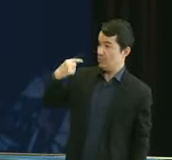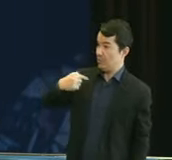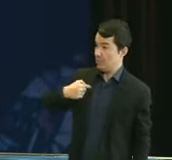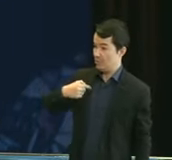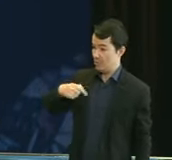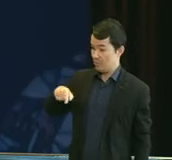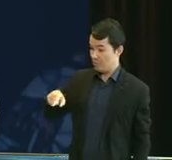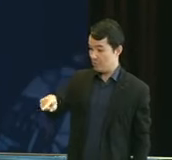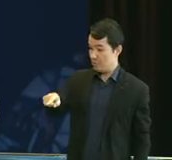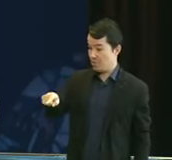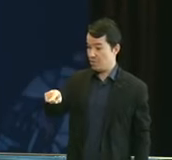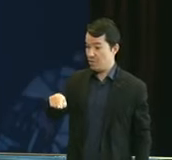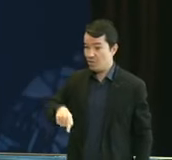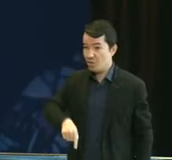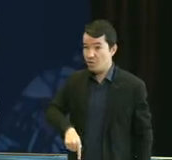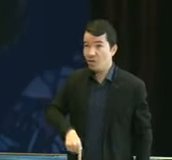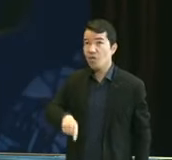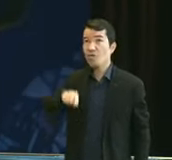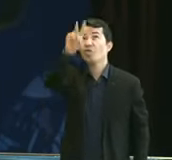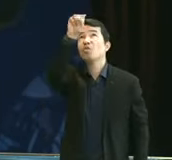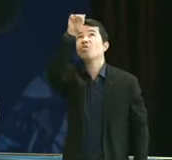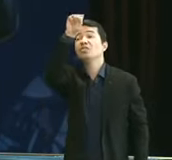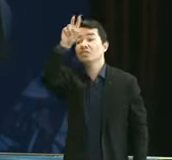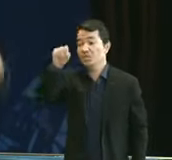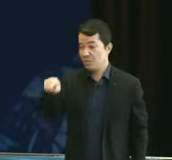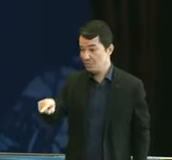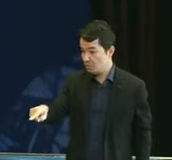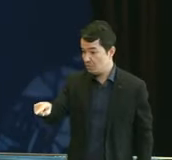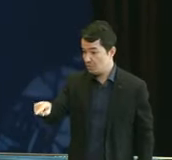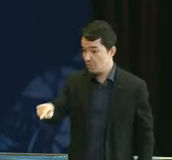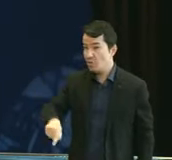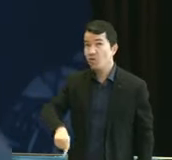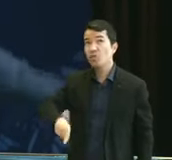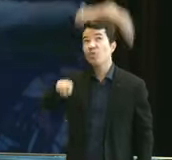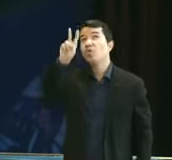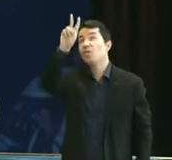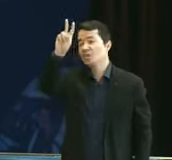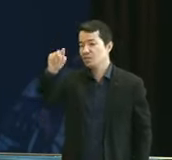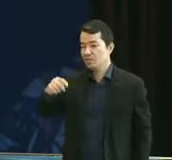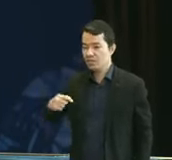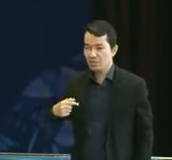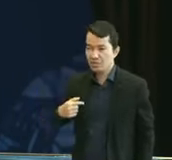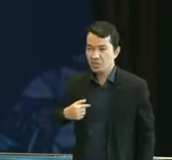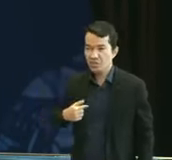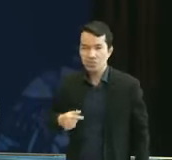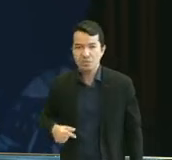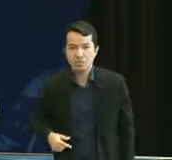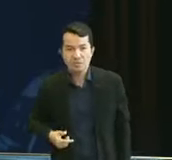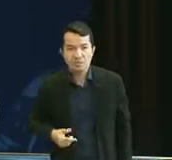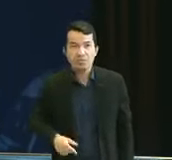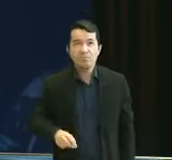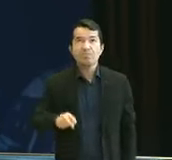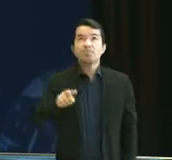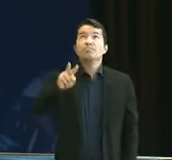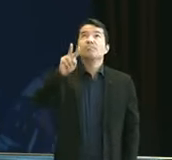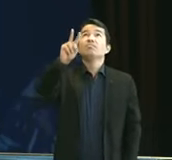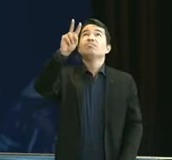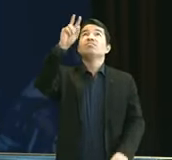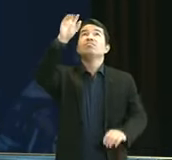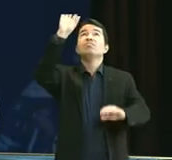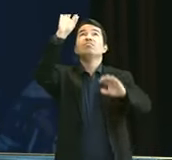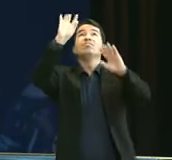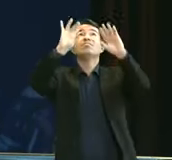você olhar para cima. Olha para o céu, pastor. E as estrelas estavam ali.